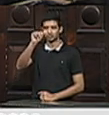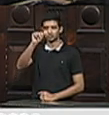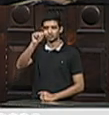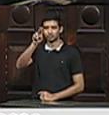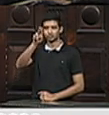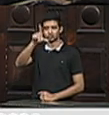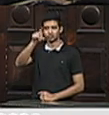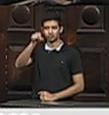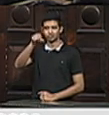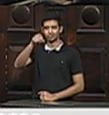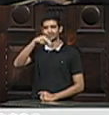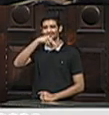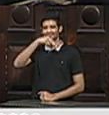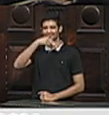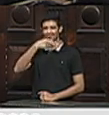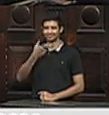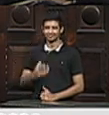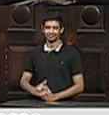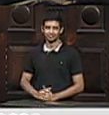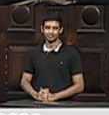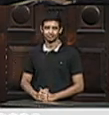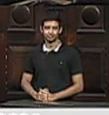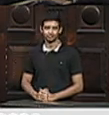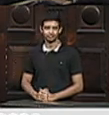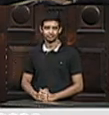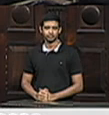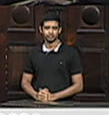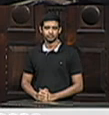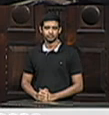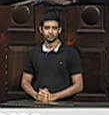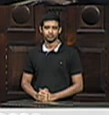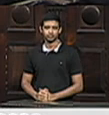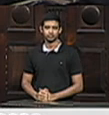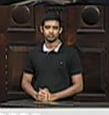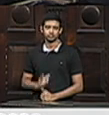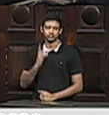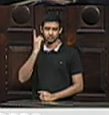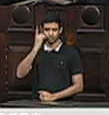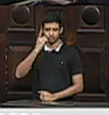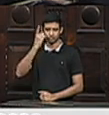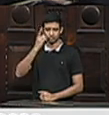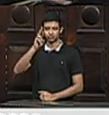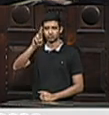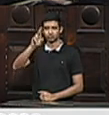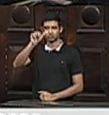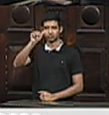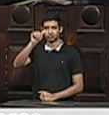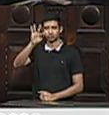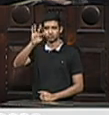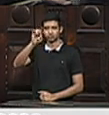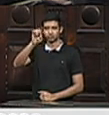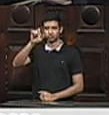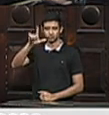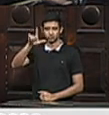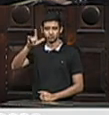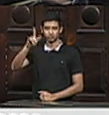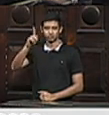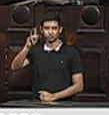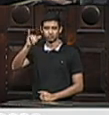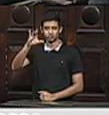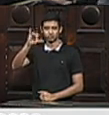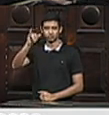de forma exclusiva, senão em companhia do chefe do Poder Judiciário, sobre a